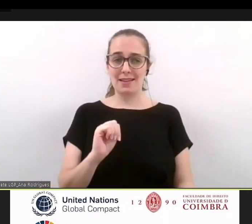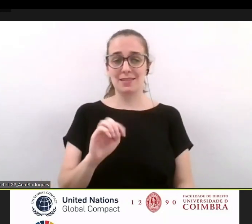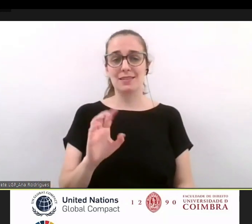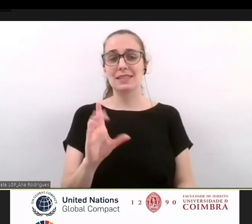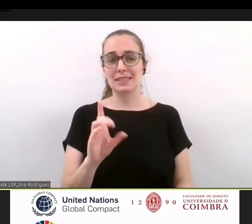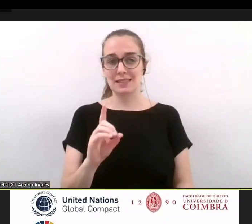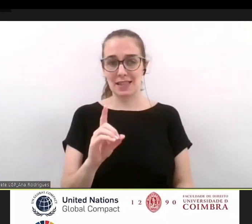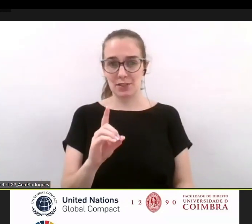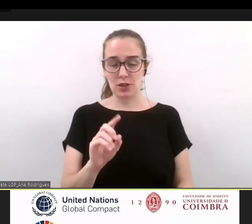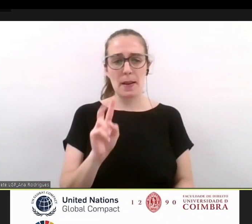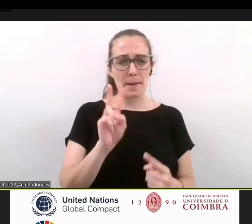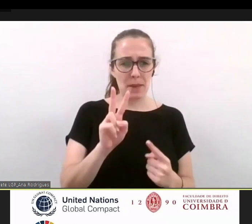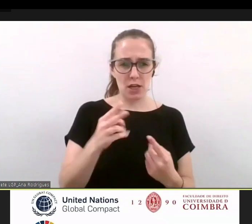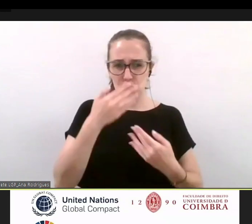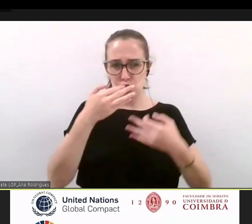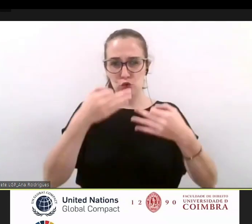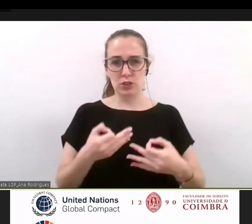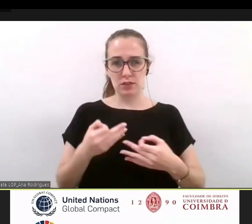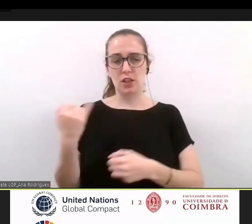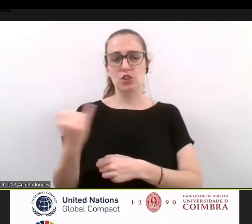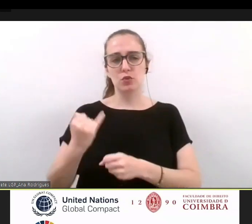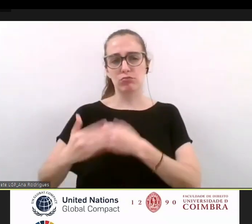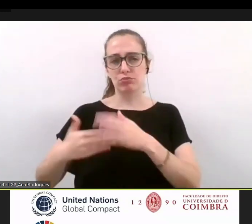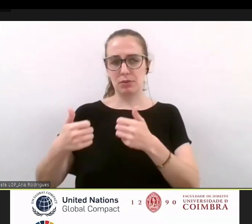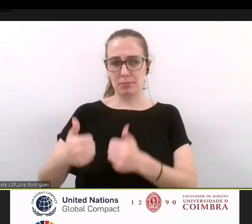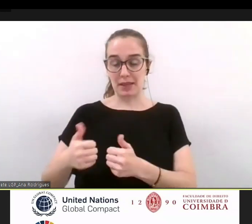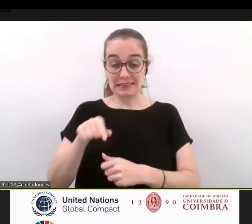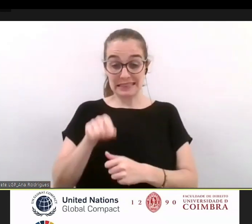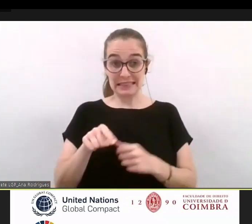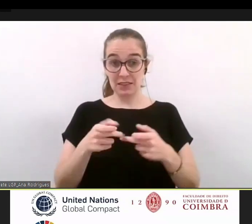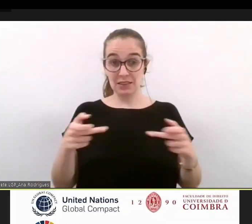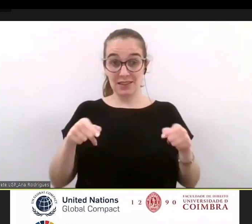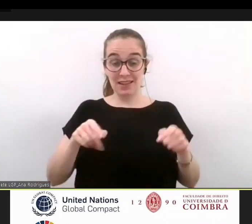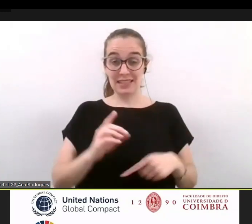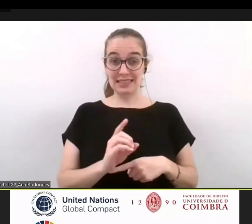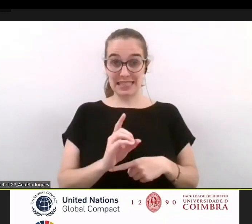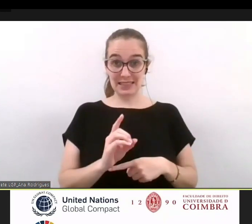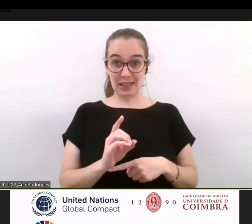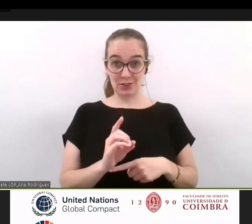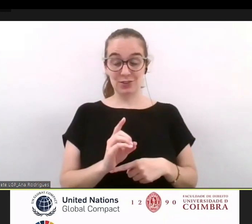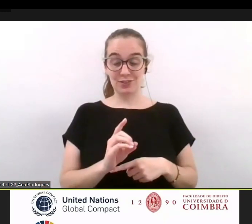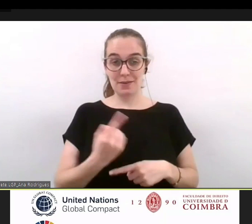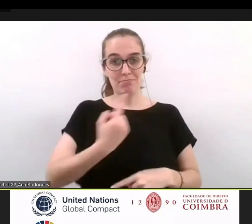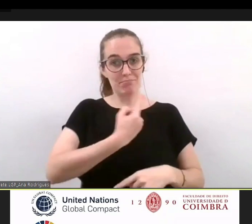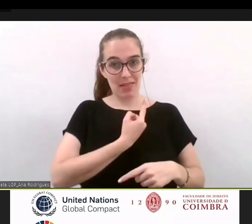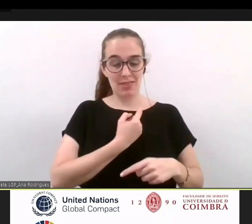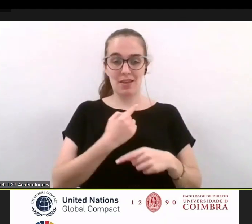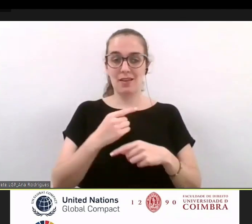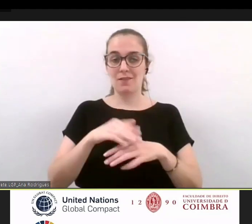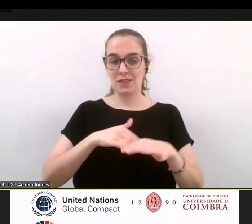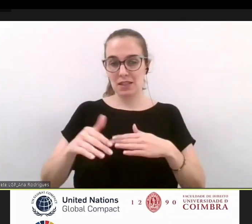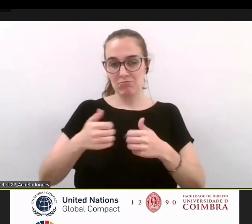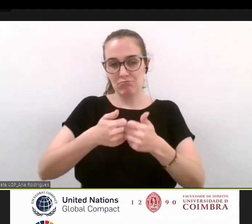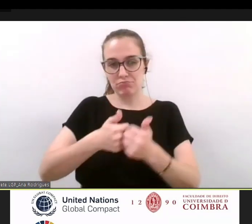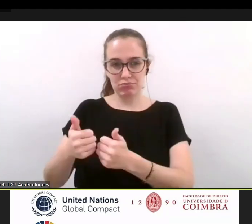Paz, Justiça e Instituições Eficazes, é um objetivo que apela para a eficácia das medidas, para